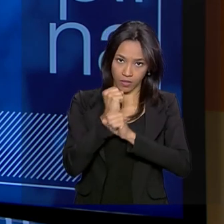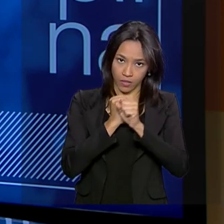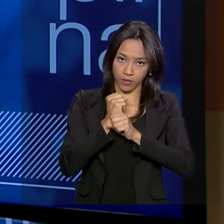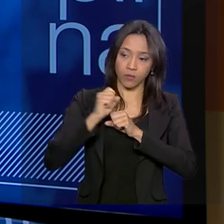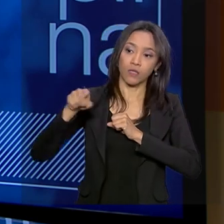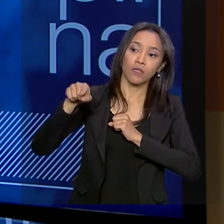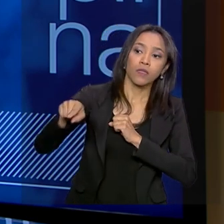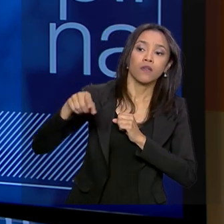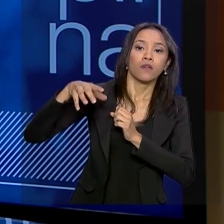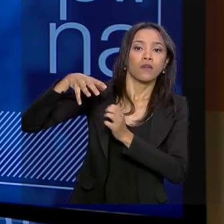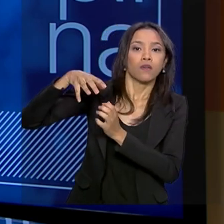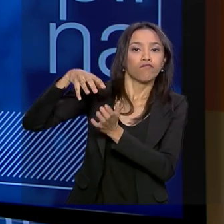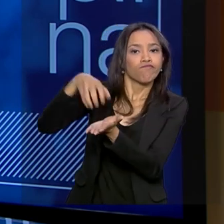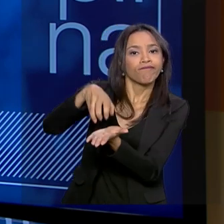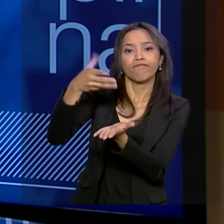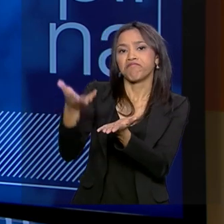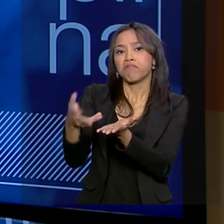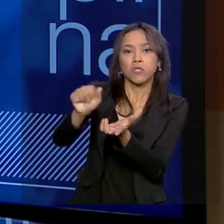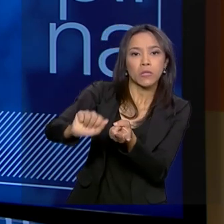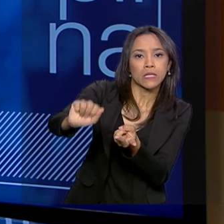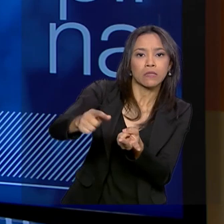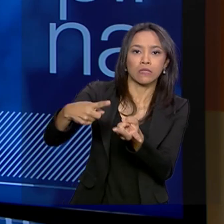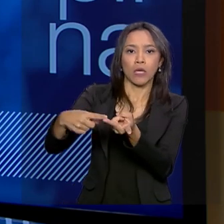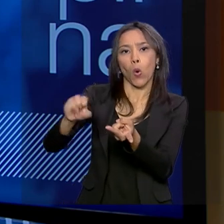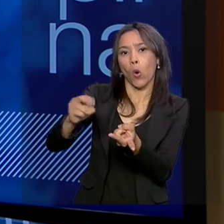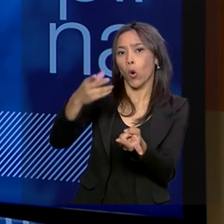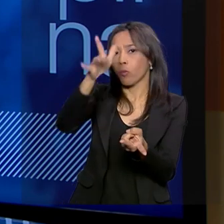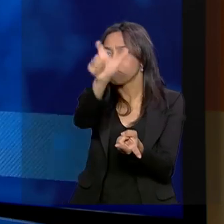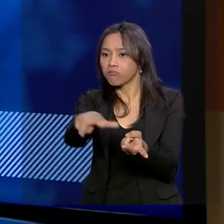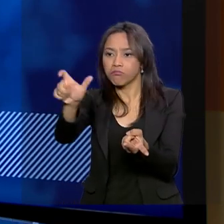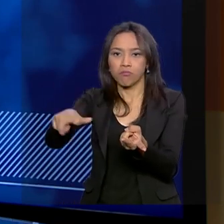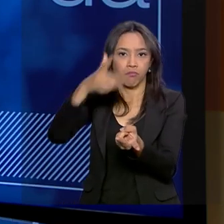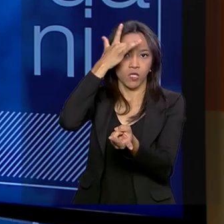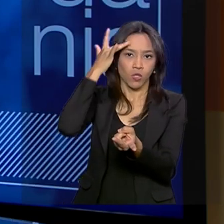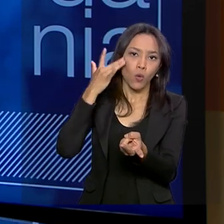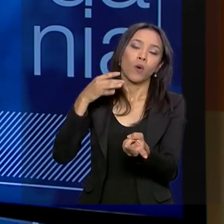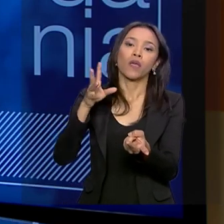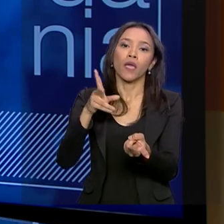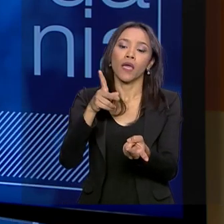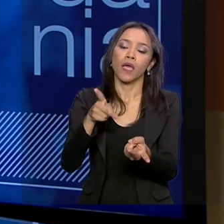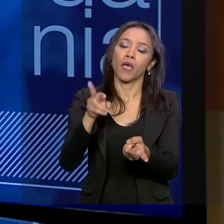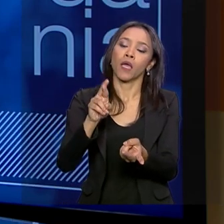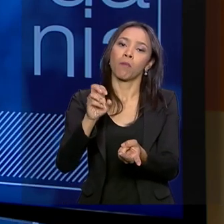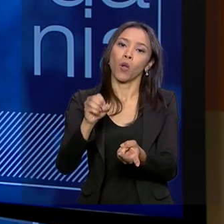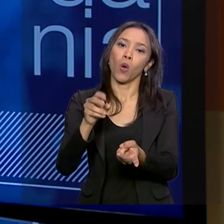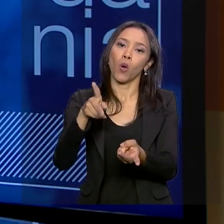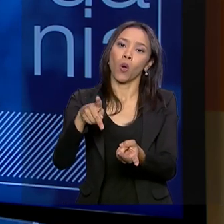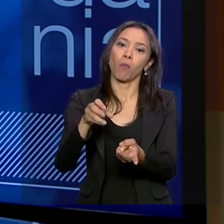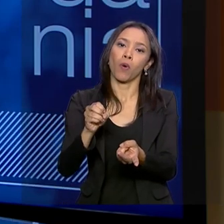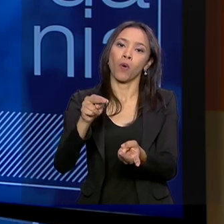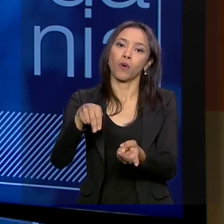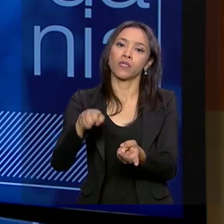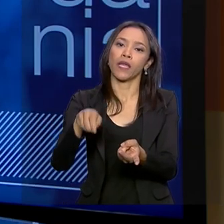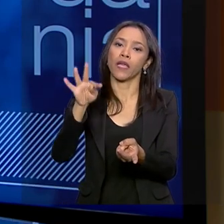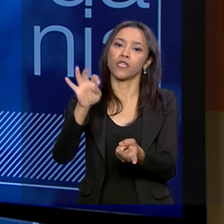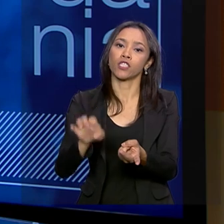proponente, entidade ou pessoa, que nós chamamos de proponente. Ele tem 2 anos para captar o